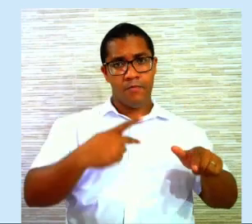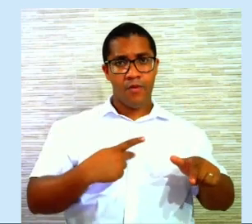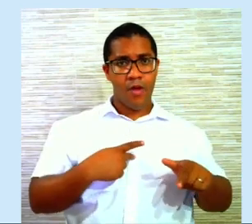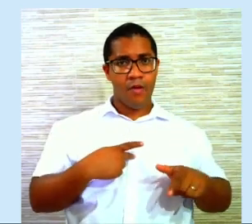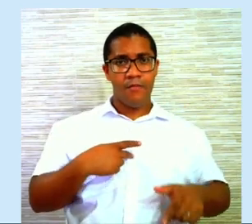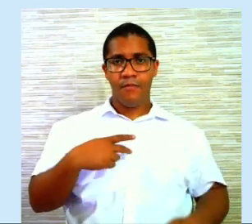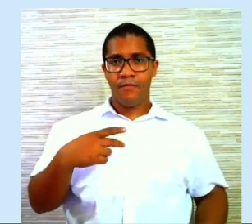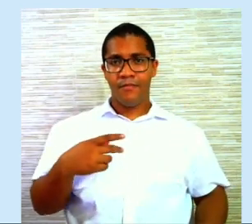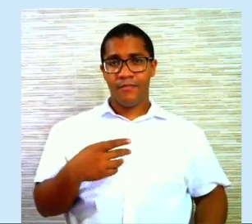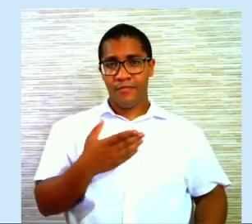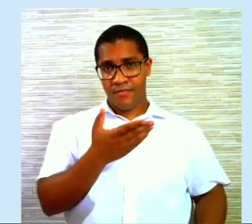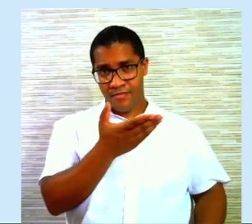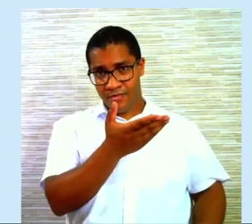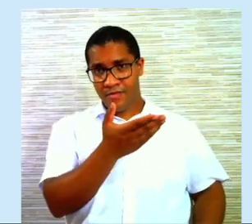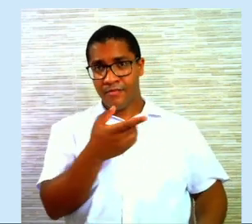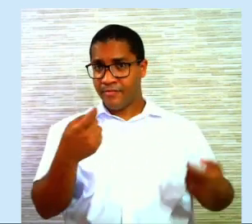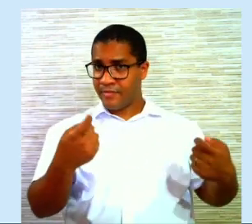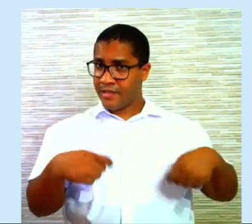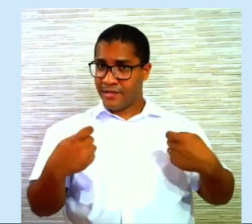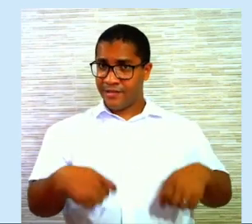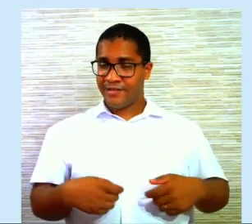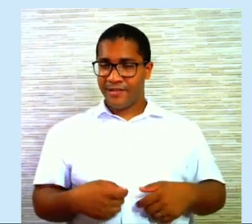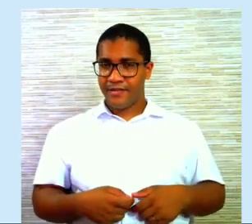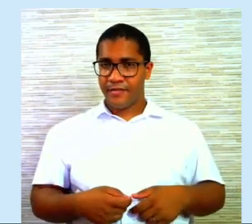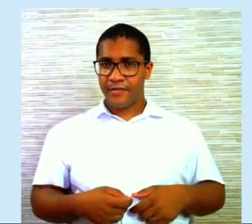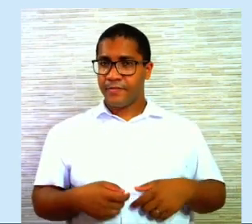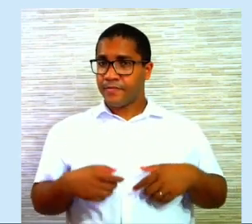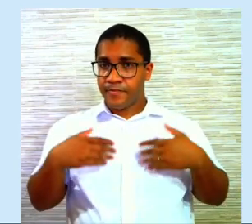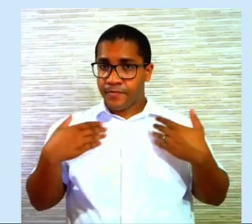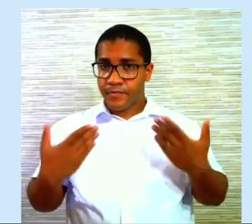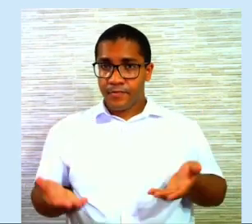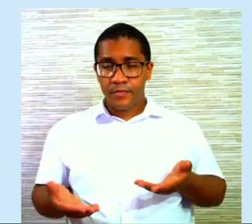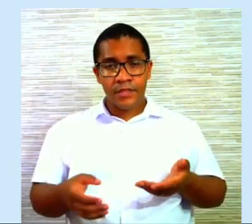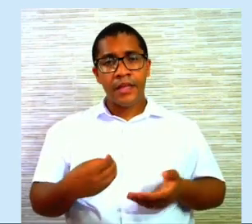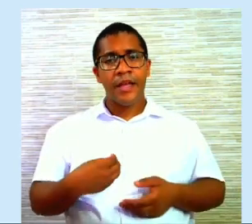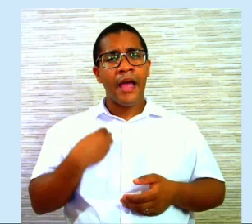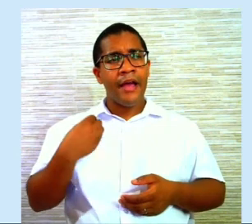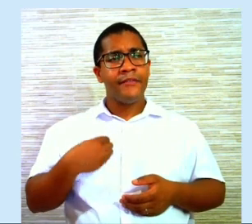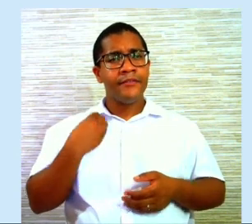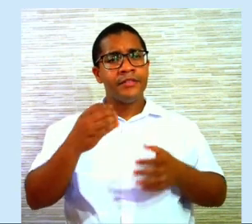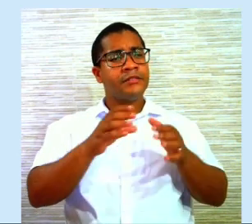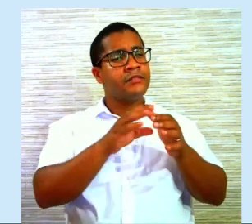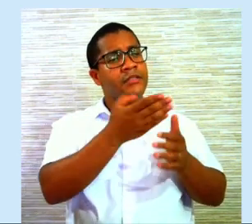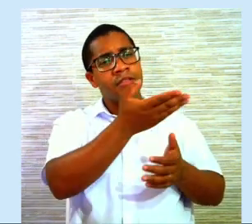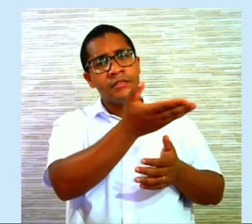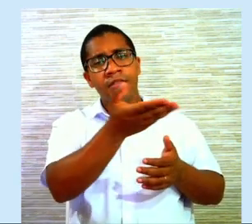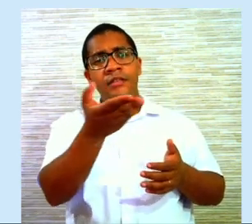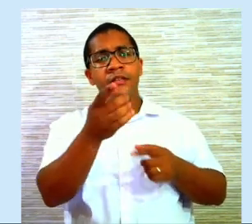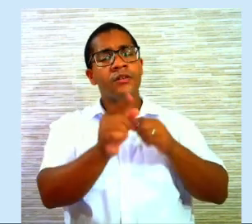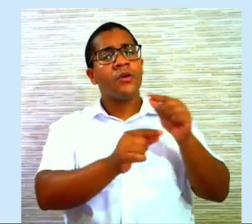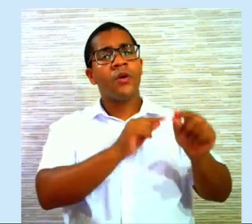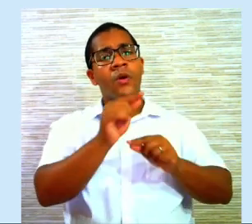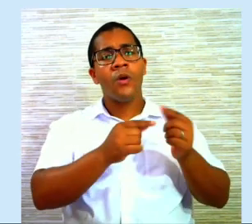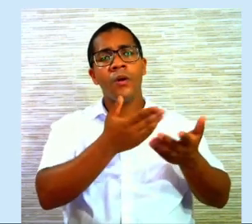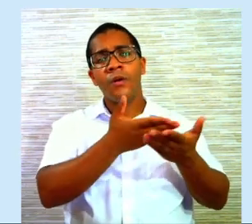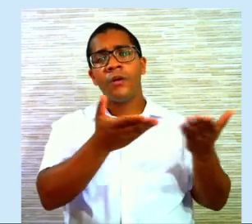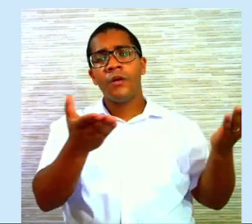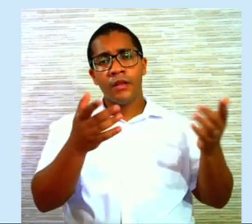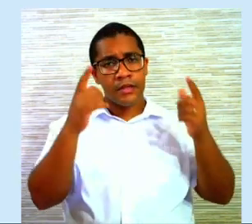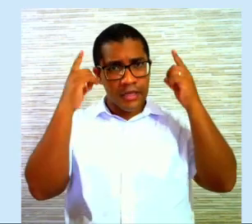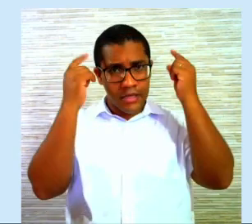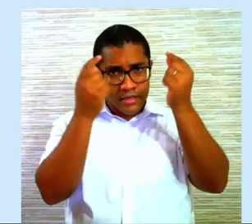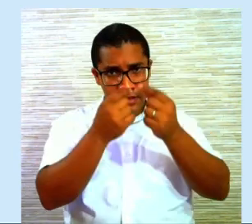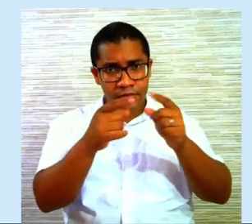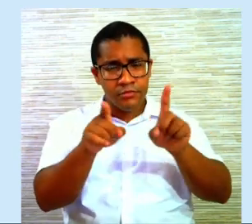trabalhar para ele próprio, abrir seu próprio negócio. Então, a vida pública desses homens, tanto